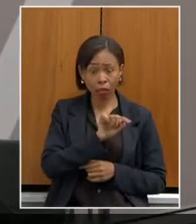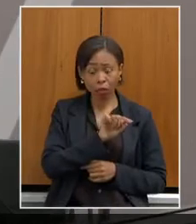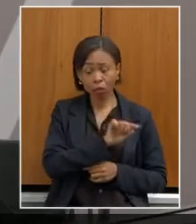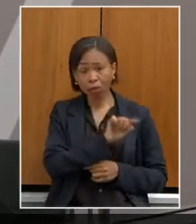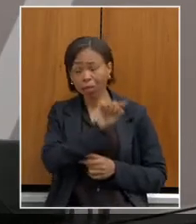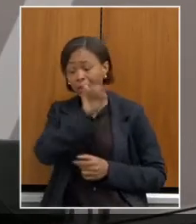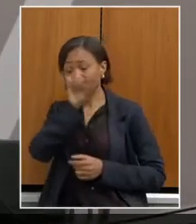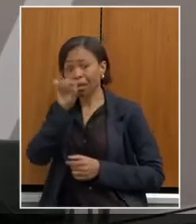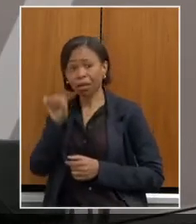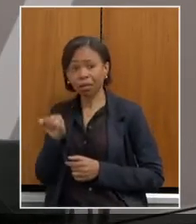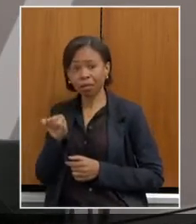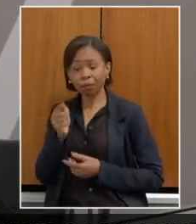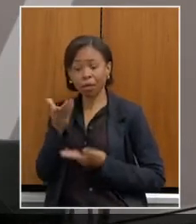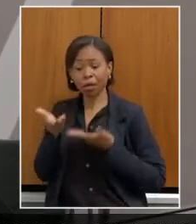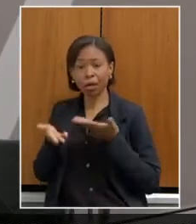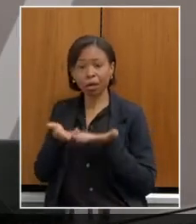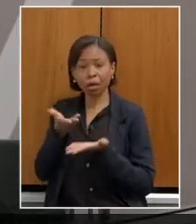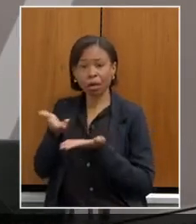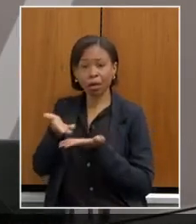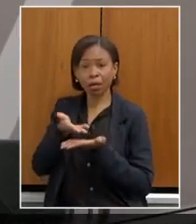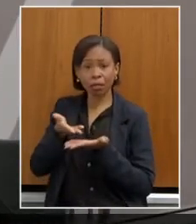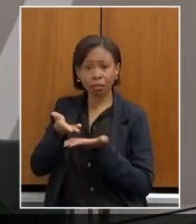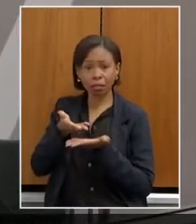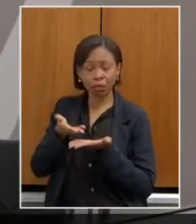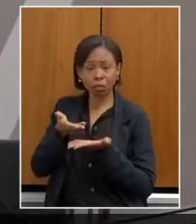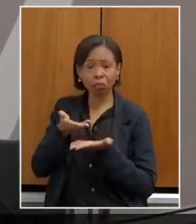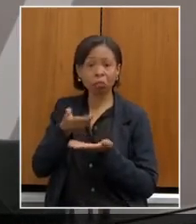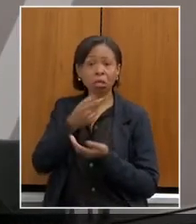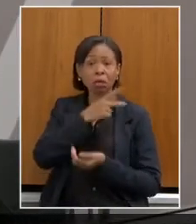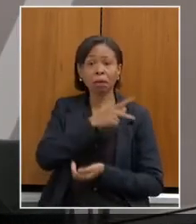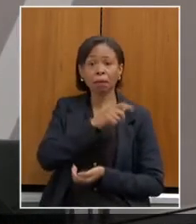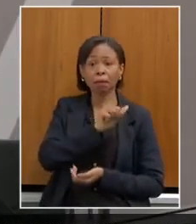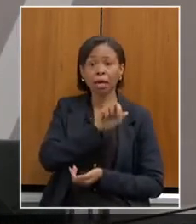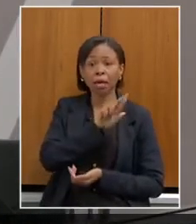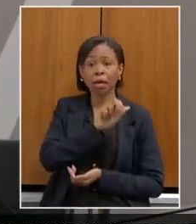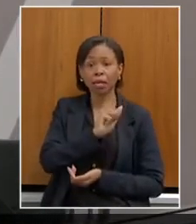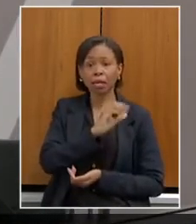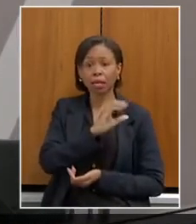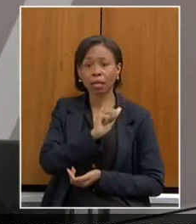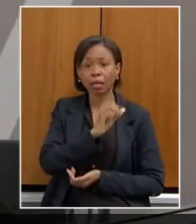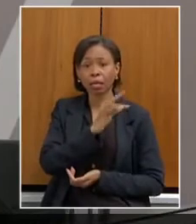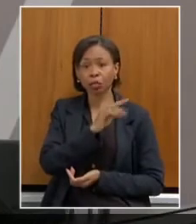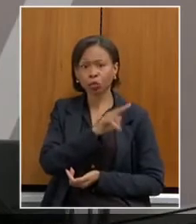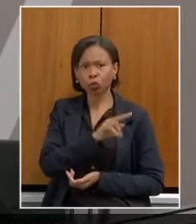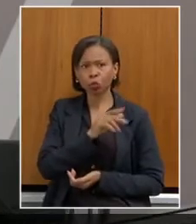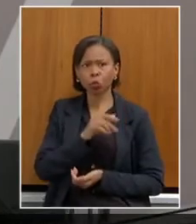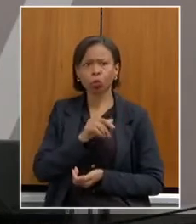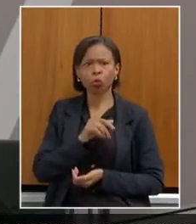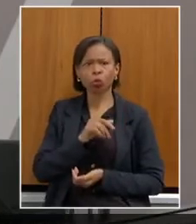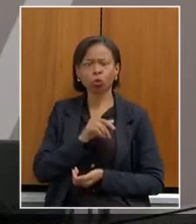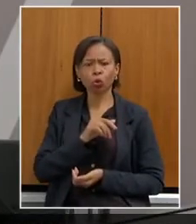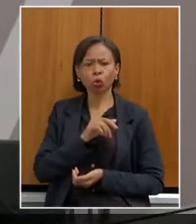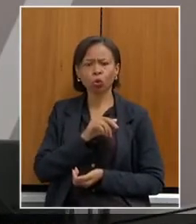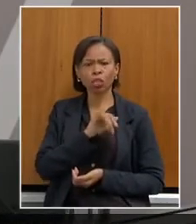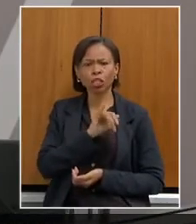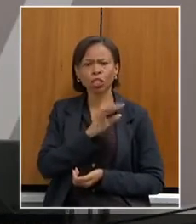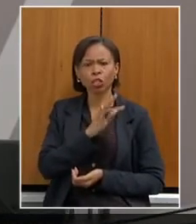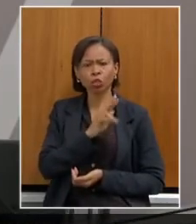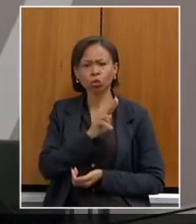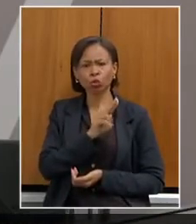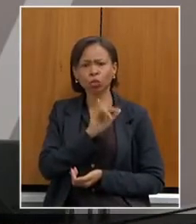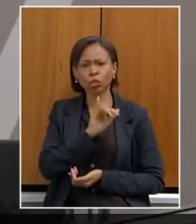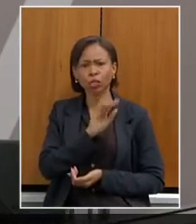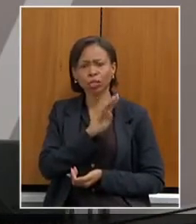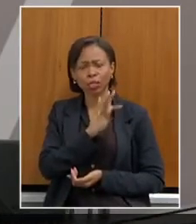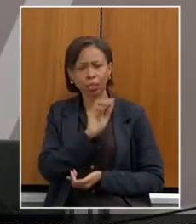Paraíso até de Unaí Paracatu de João Pinheiro lá de Tuiutaba que temos